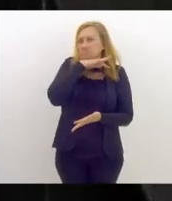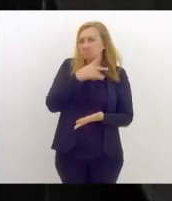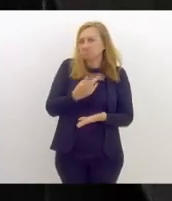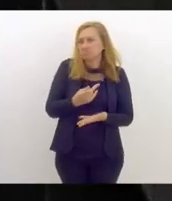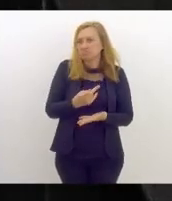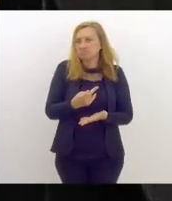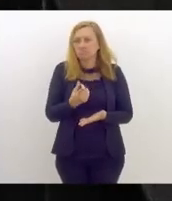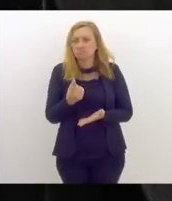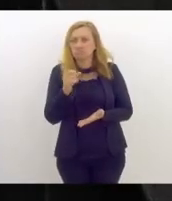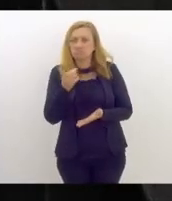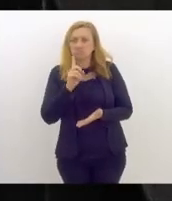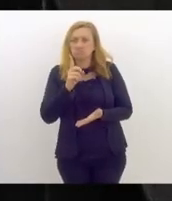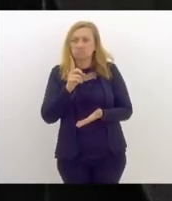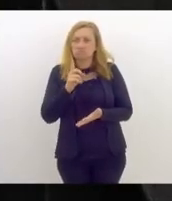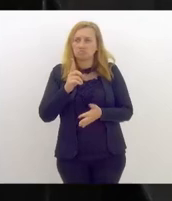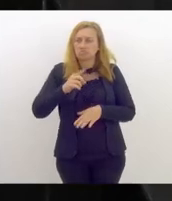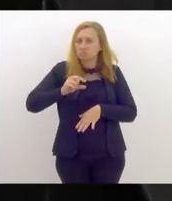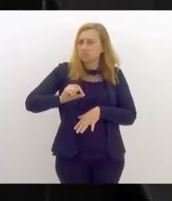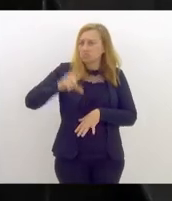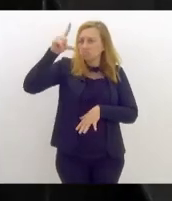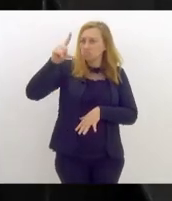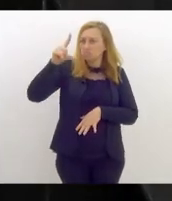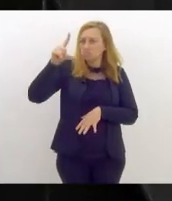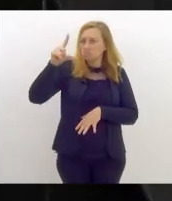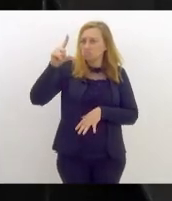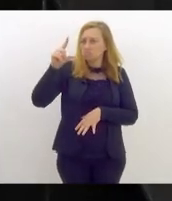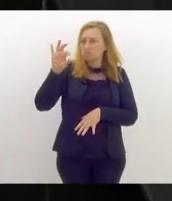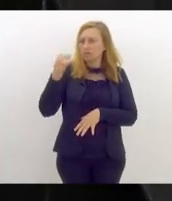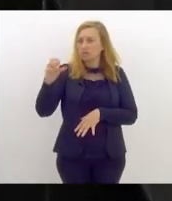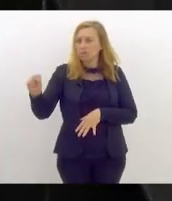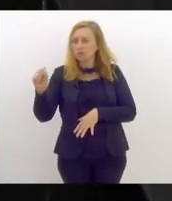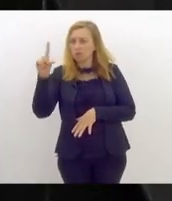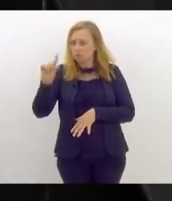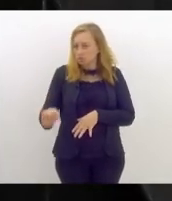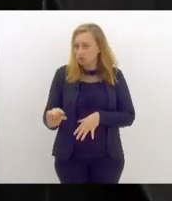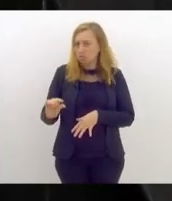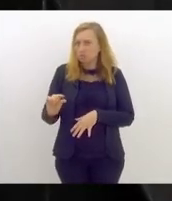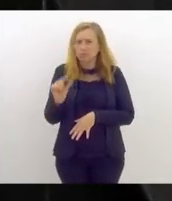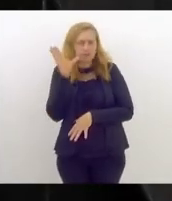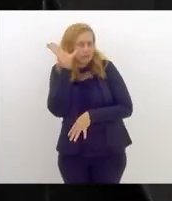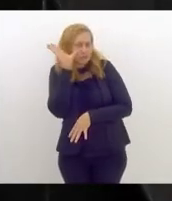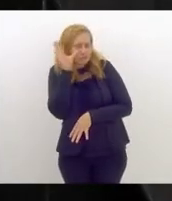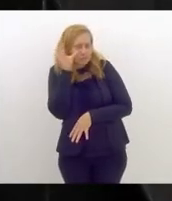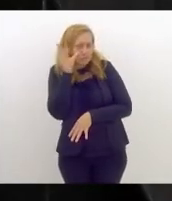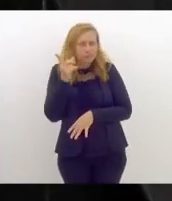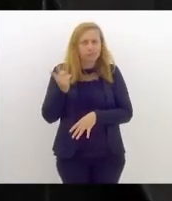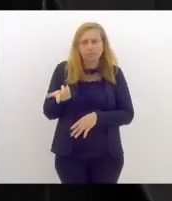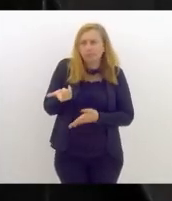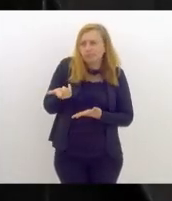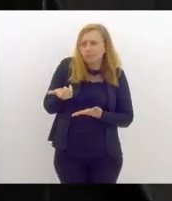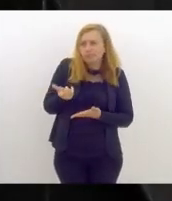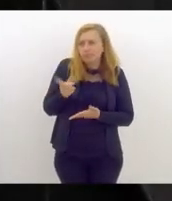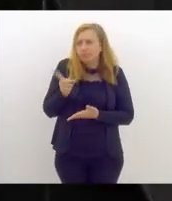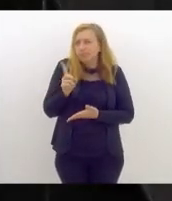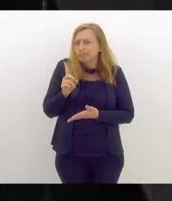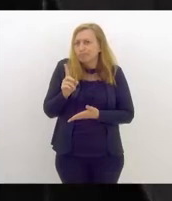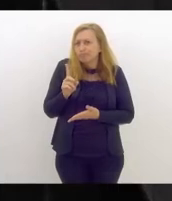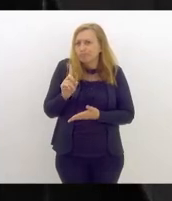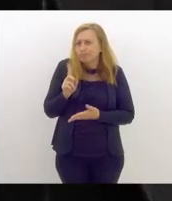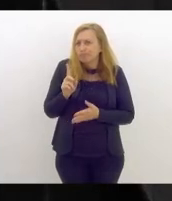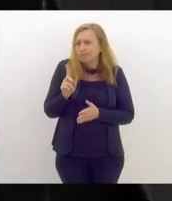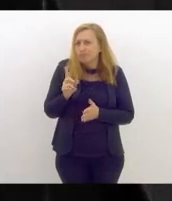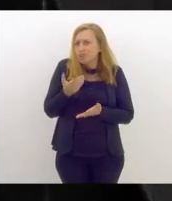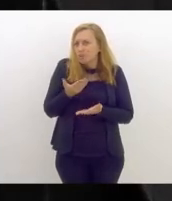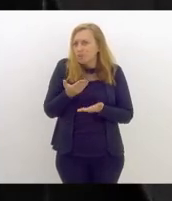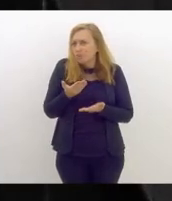o dólar subiu a bolsa caiu e é curioso porque é curioso é que é o dólar não caiu